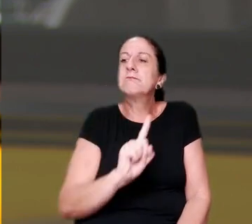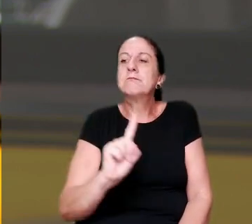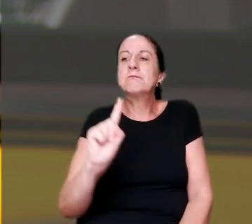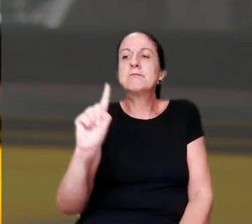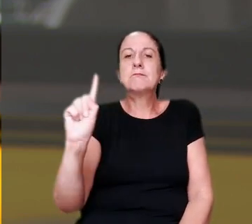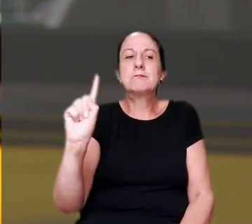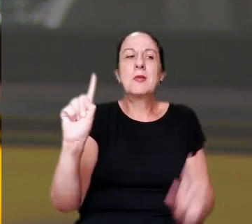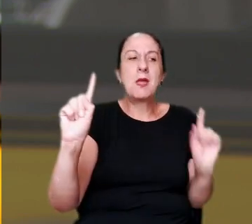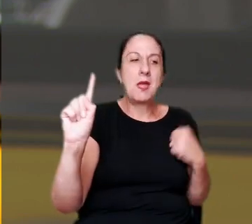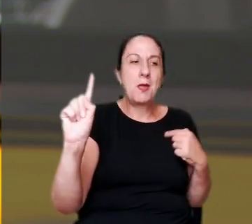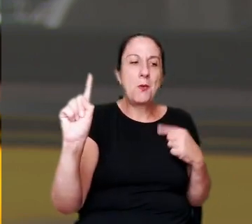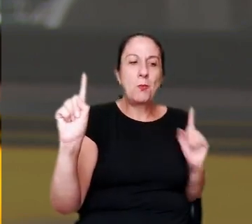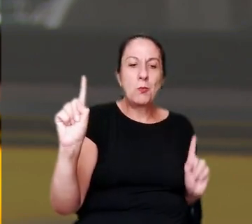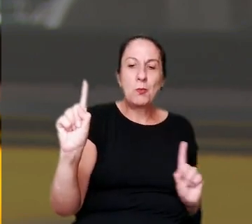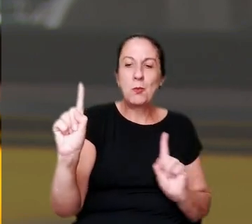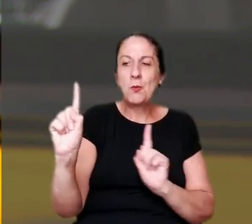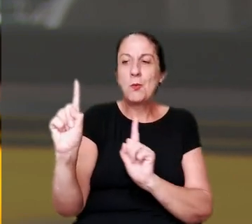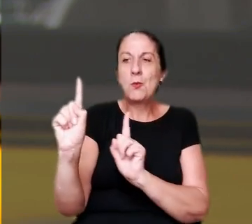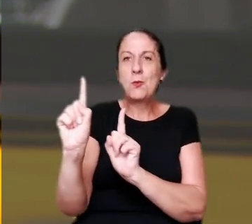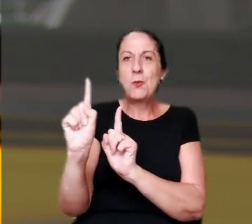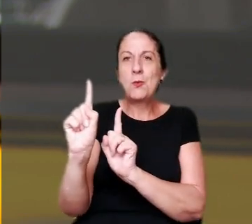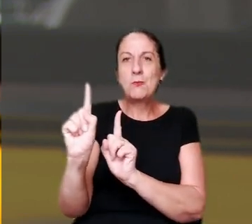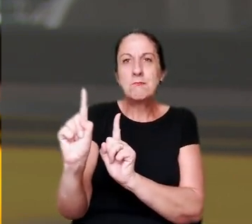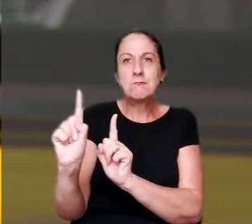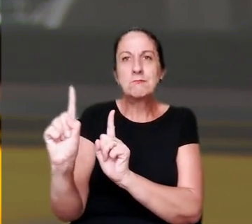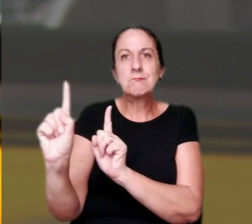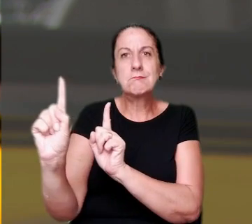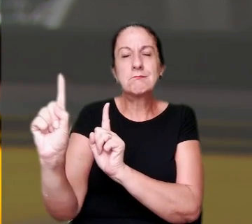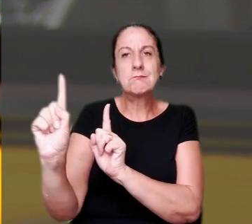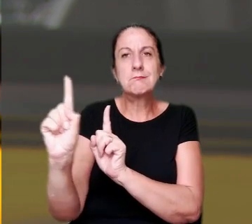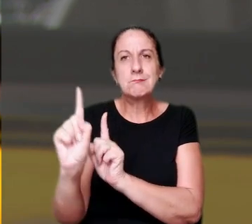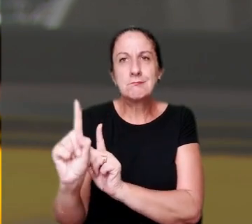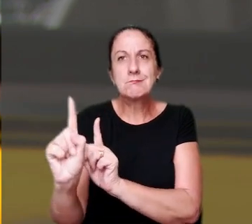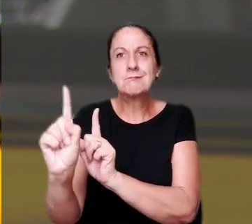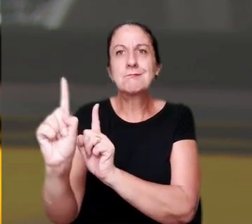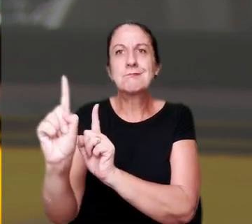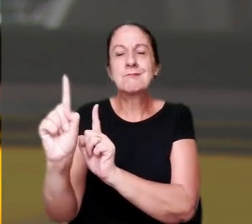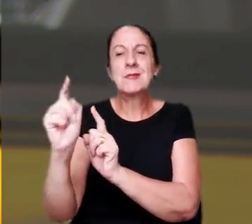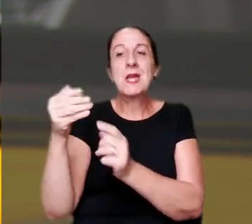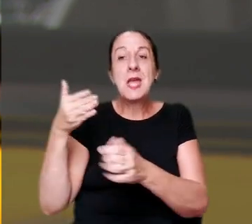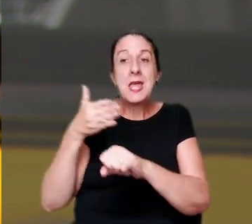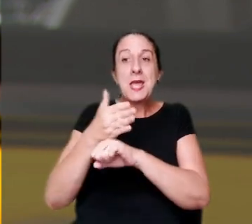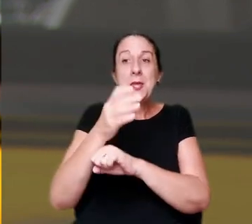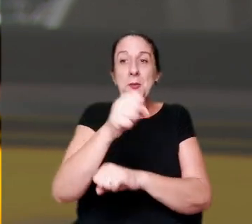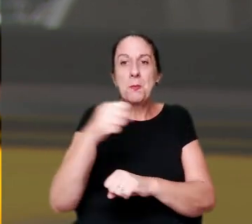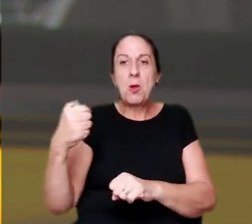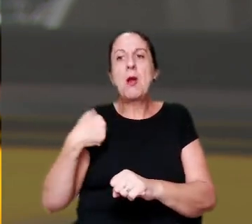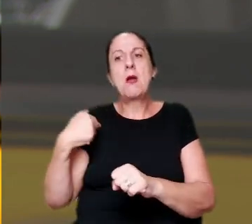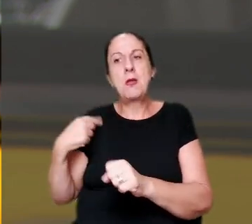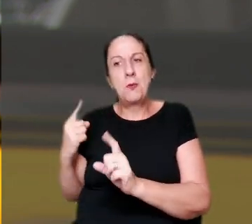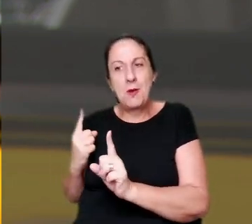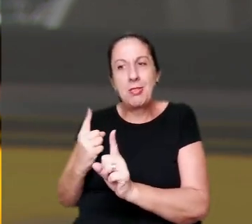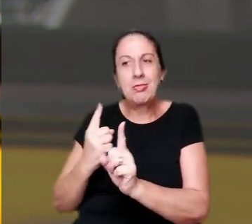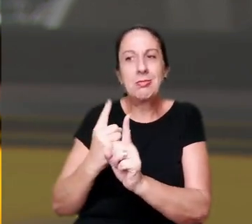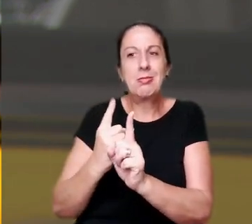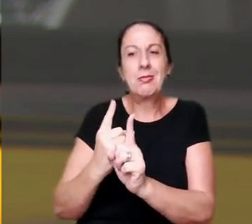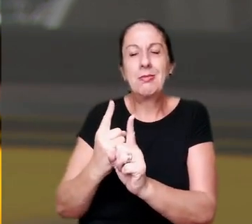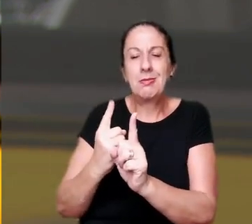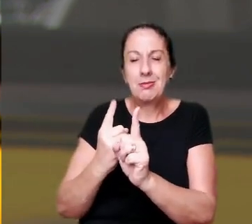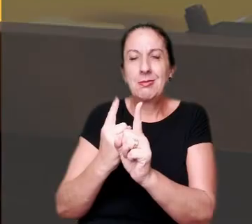realmente se afastou. Eu fui atrás, no prédio velho. Fui afastado, segui. Ele entrou em uma porta, eu entrei atrás.